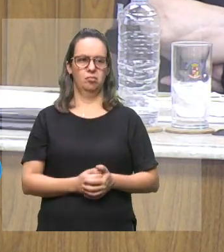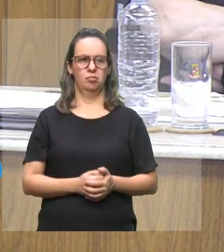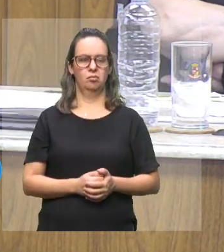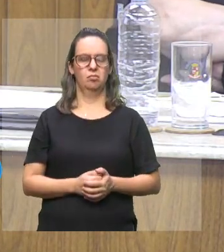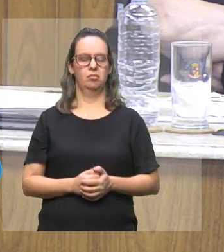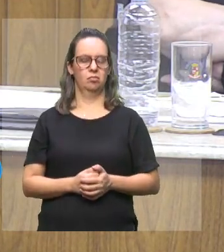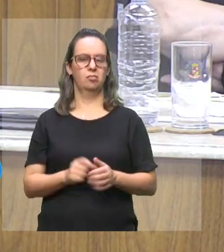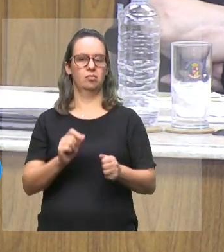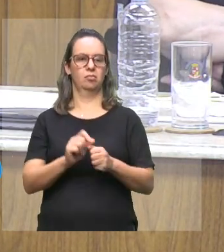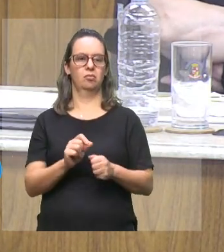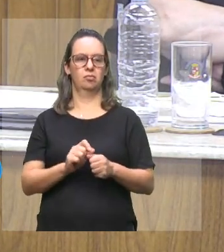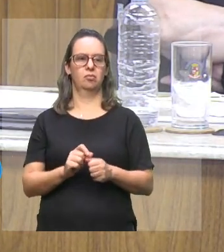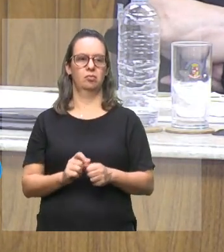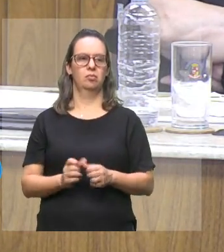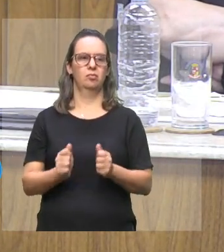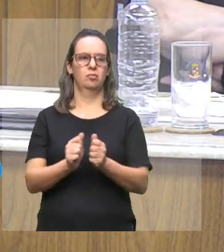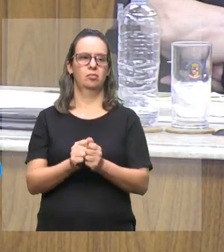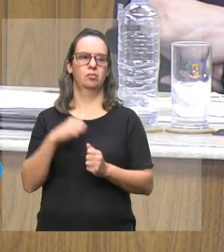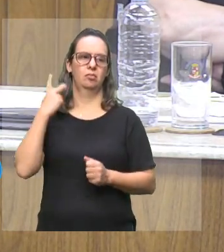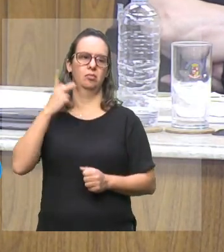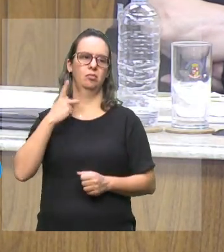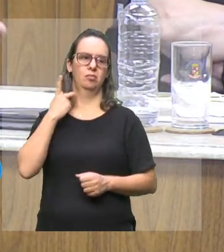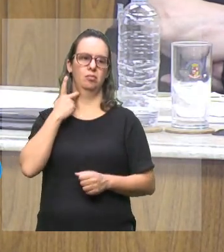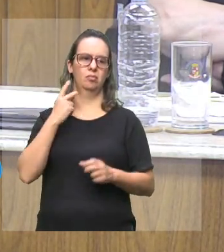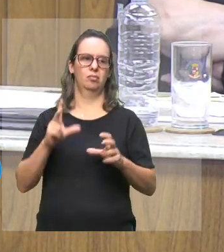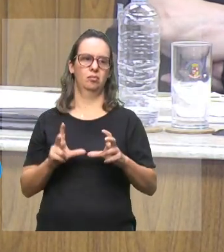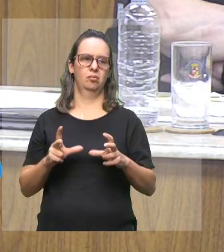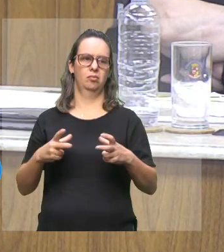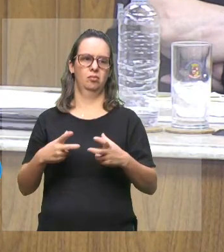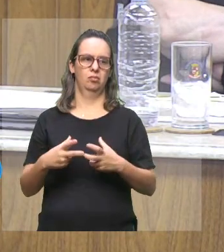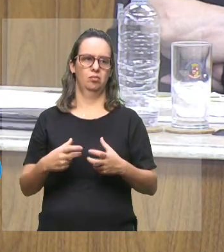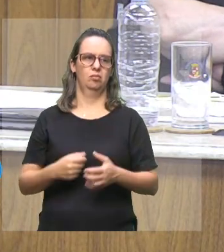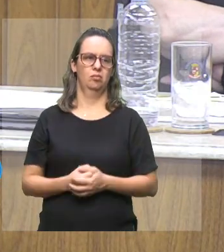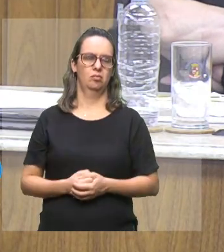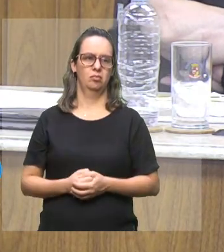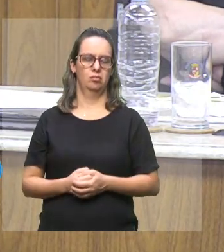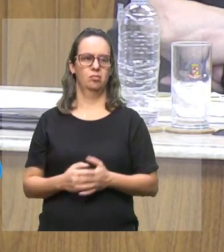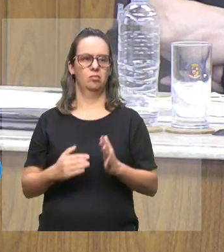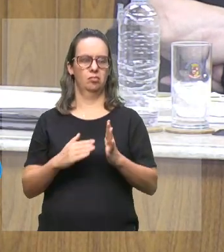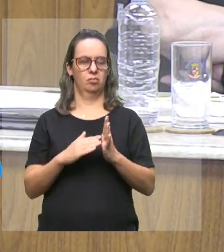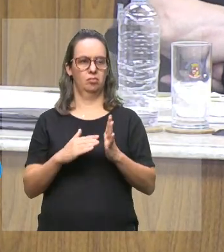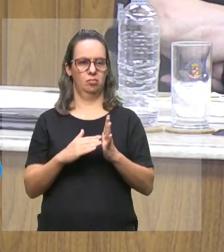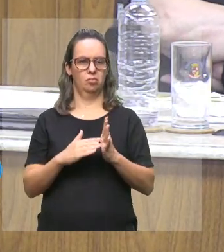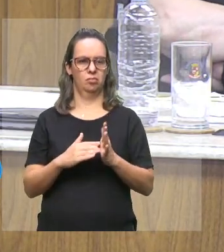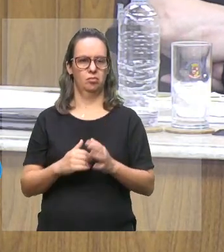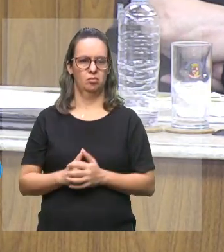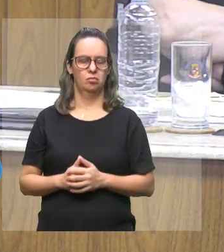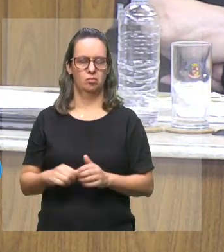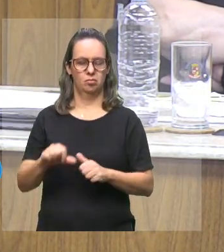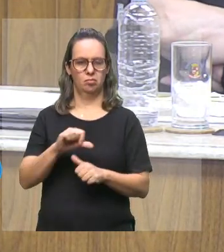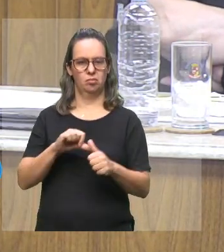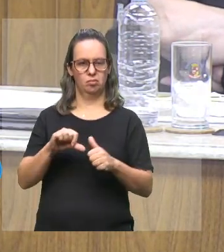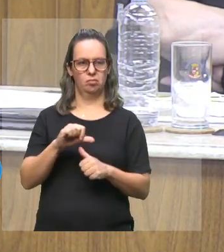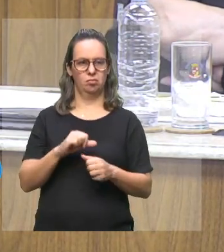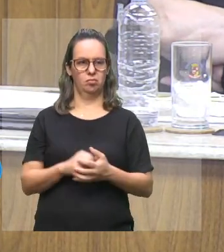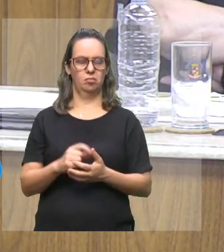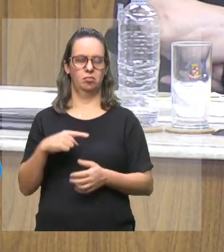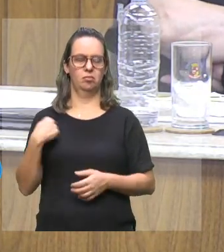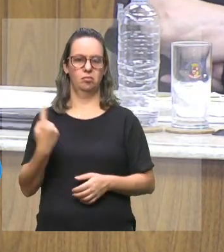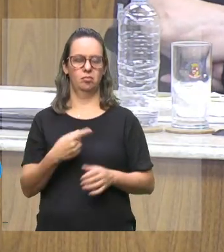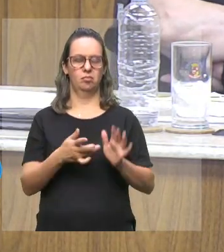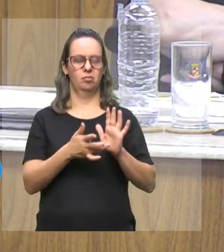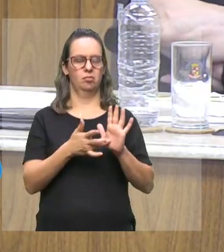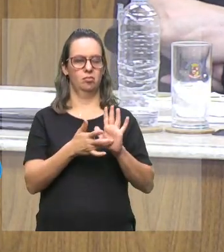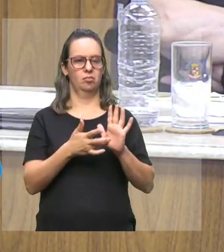junto com a Procuradoria da Câmara, que se faz necessária essa adequação no nosso regime de